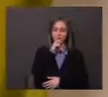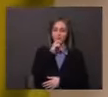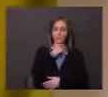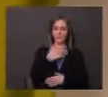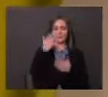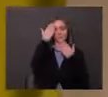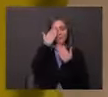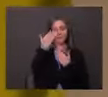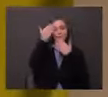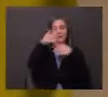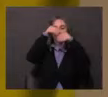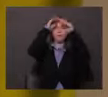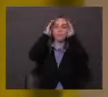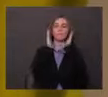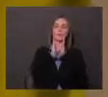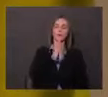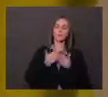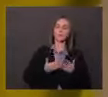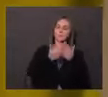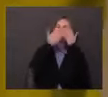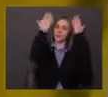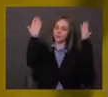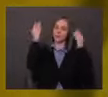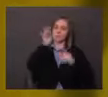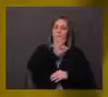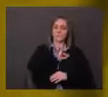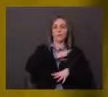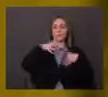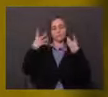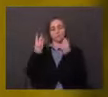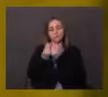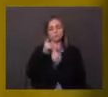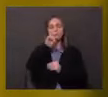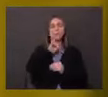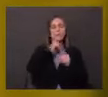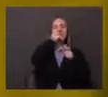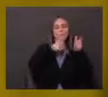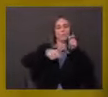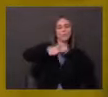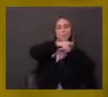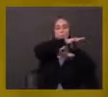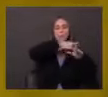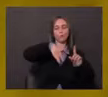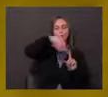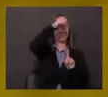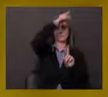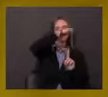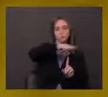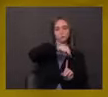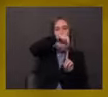Gegrüßet seist du, Maria, voll der Gnade. Der Herr ist mit dir. Du